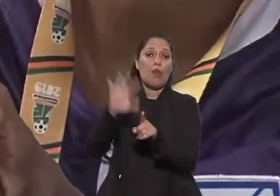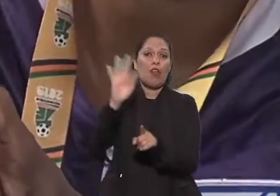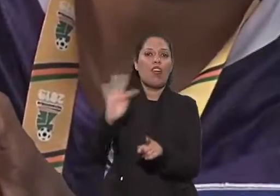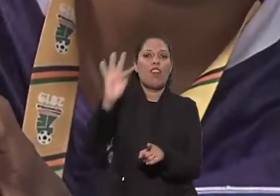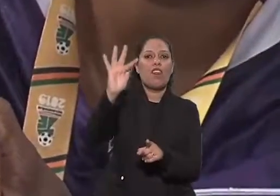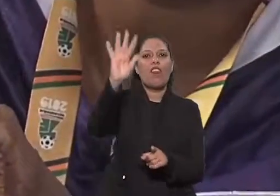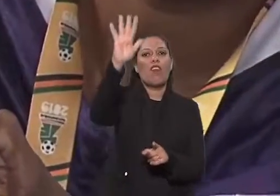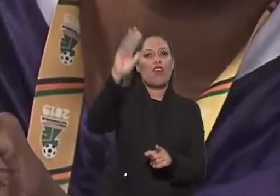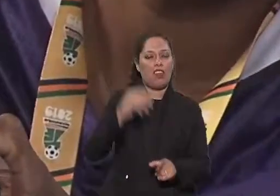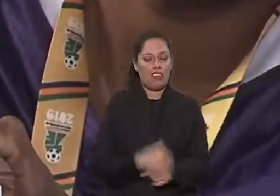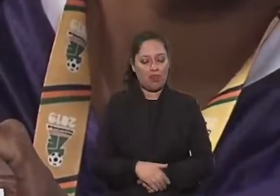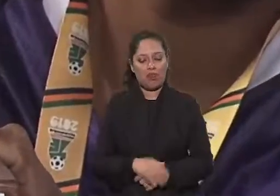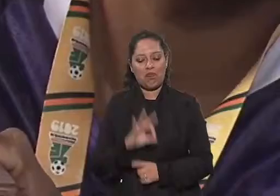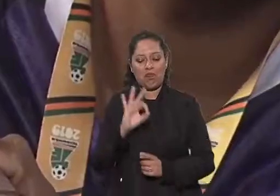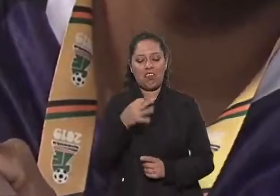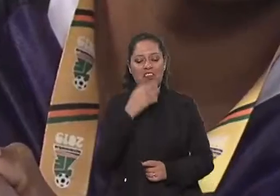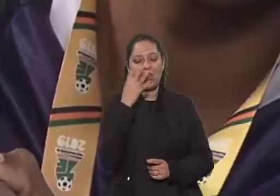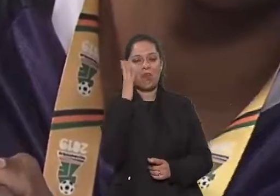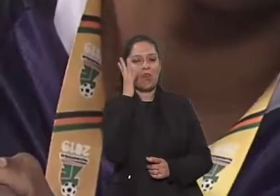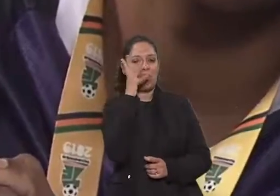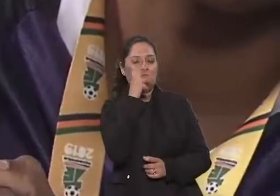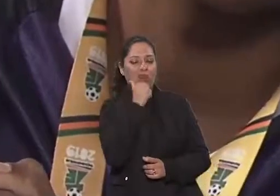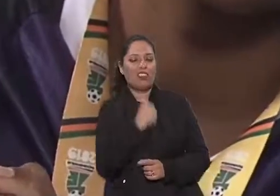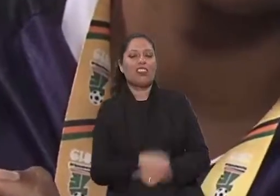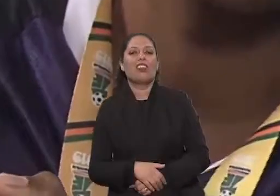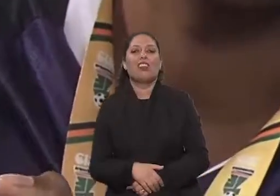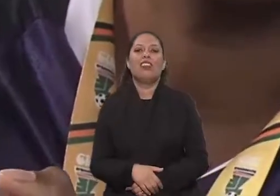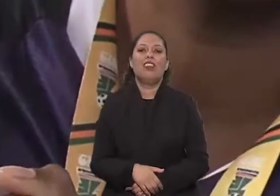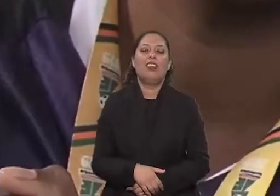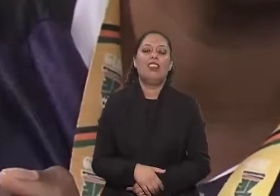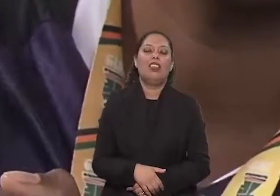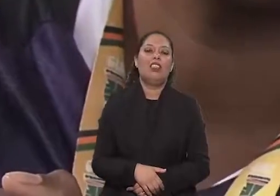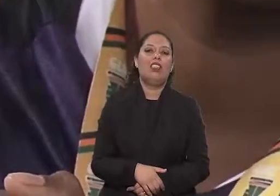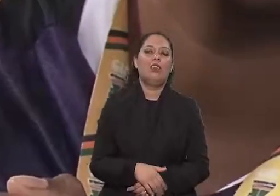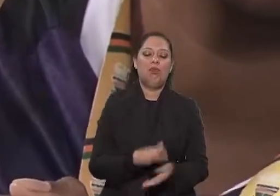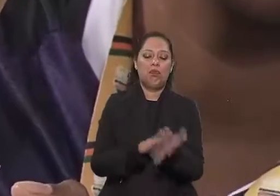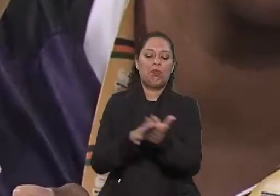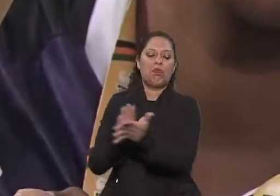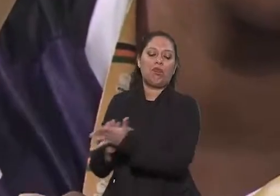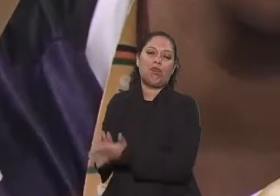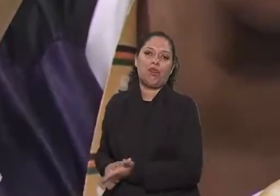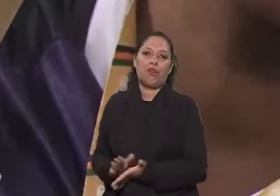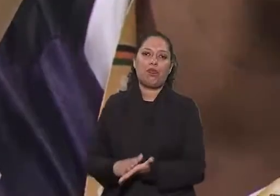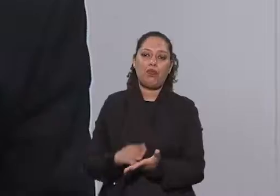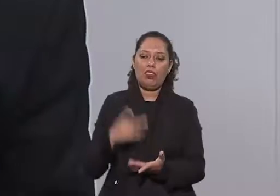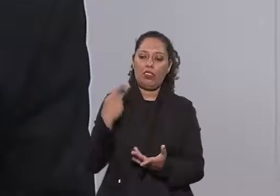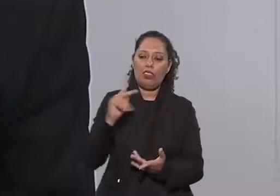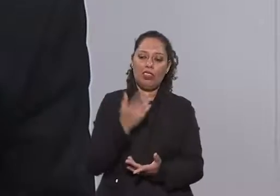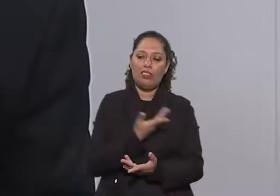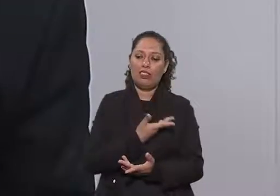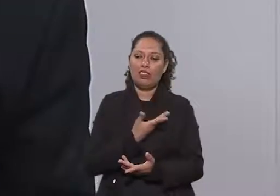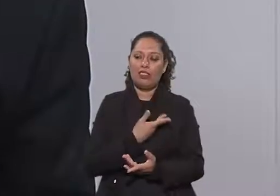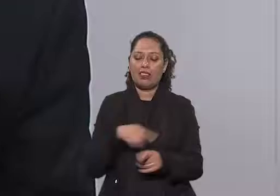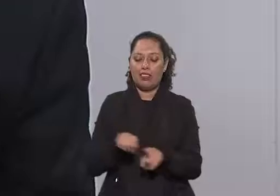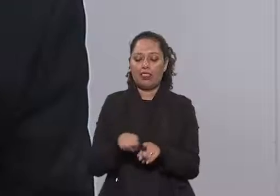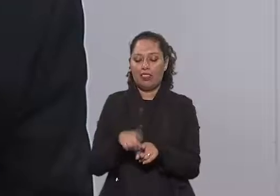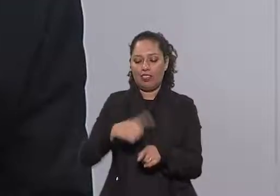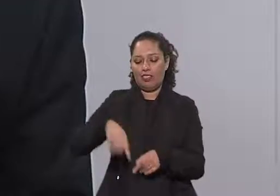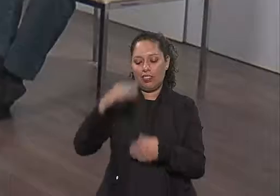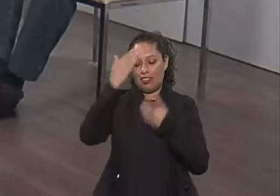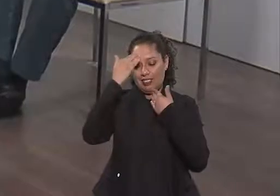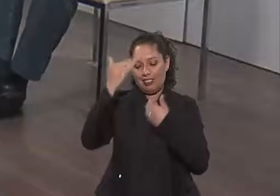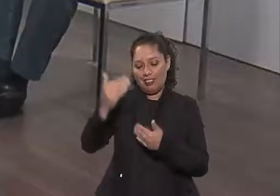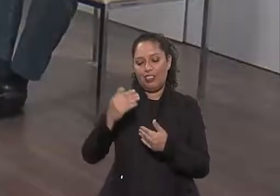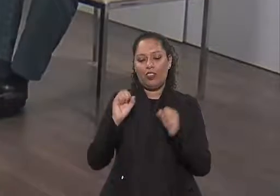também é pra mostrar lhe como exemplo tá certo muito bacana mesmo valeu a pena parabéns pra você para suas companheiras a